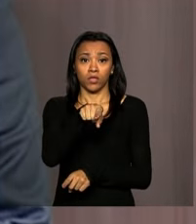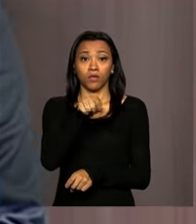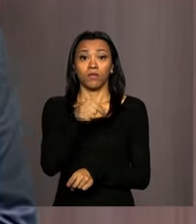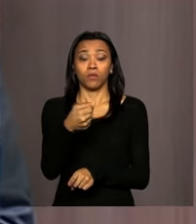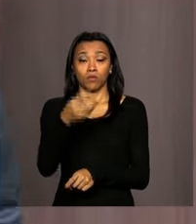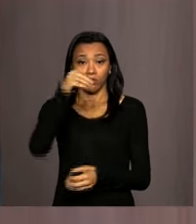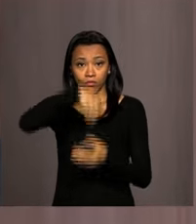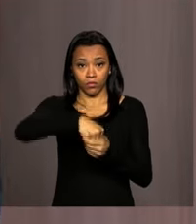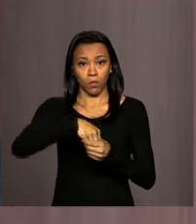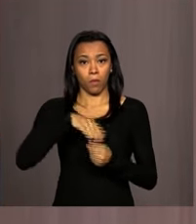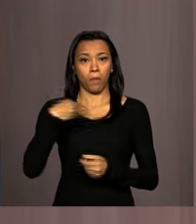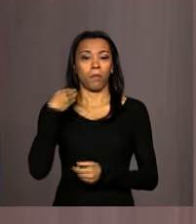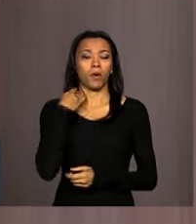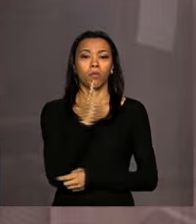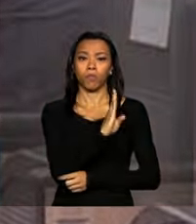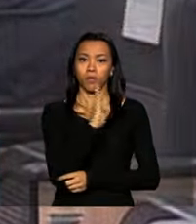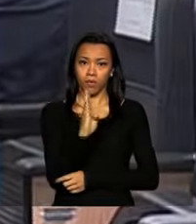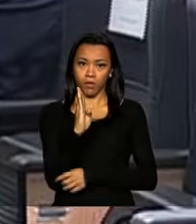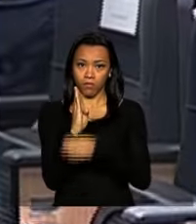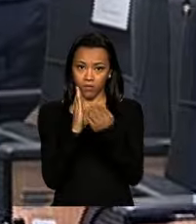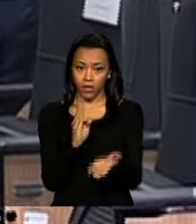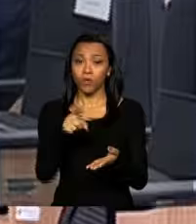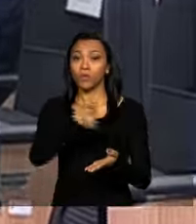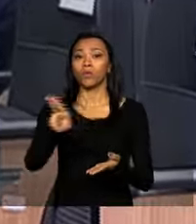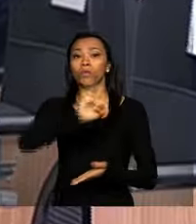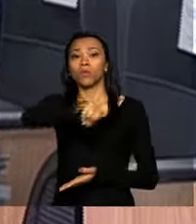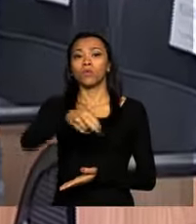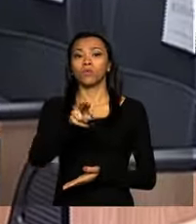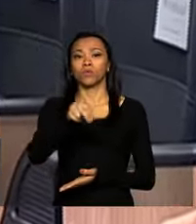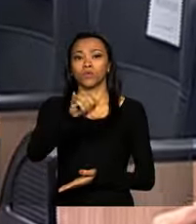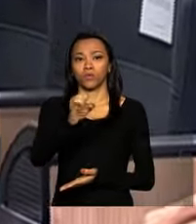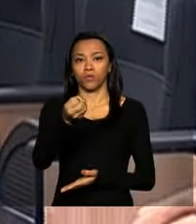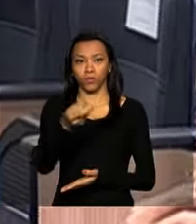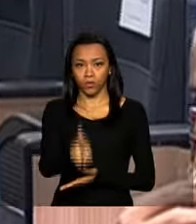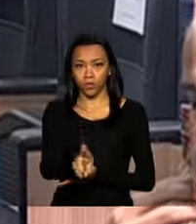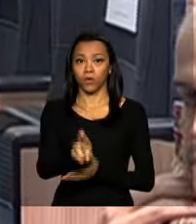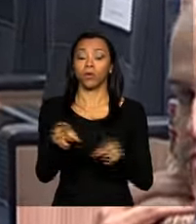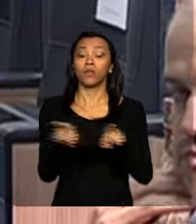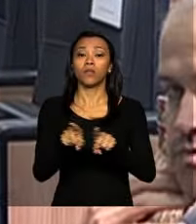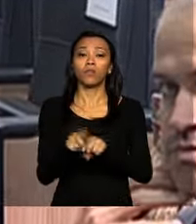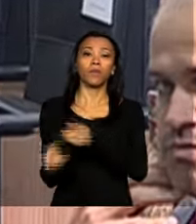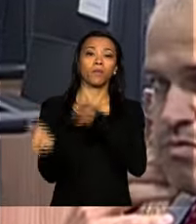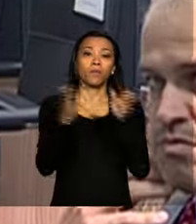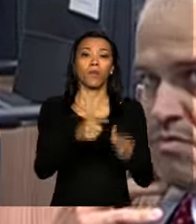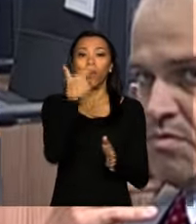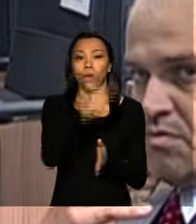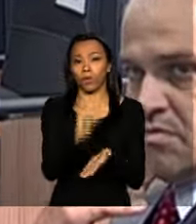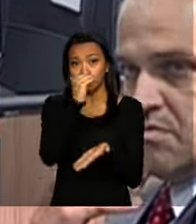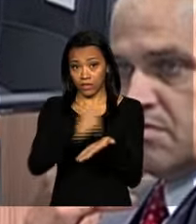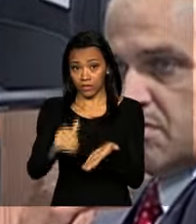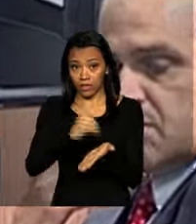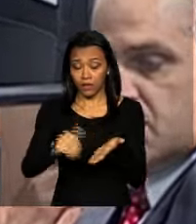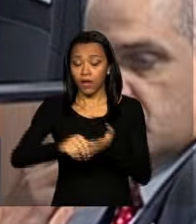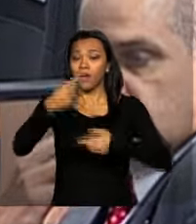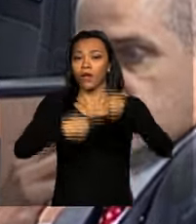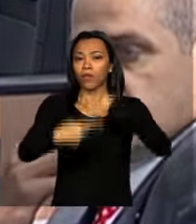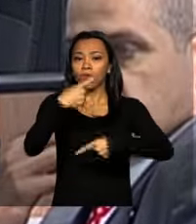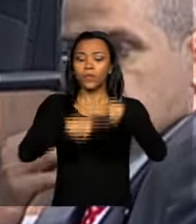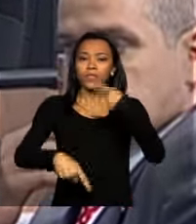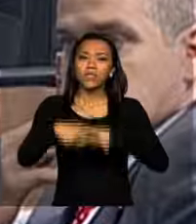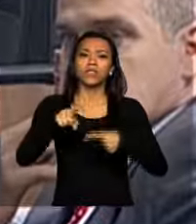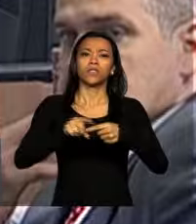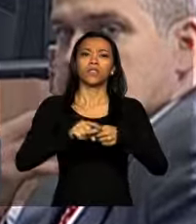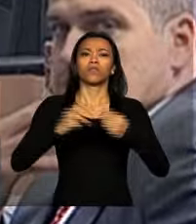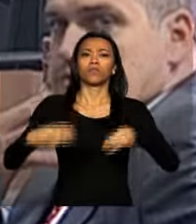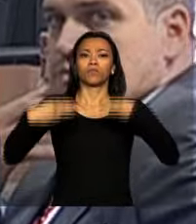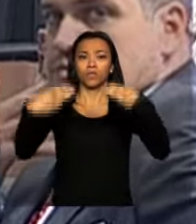Brasil, José Ângelo Mazzillo Júnior, do secretário adjunto de Política Econômica do Ministério da